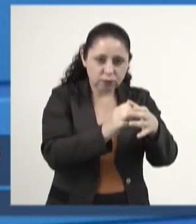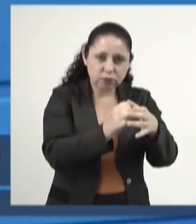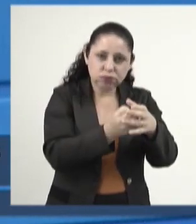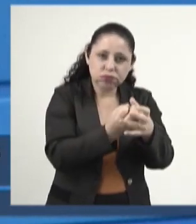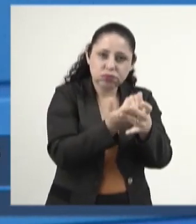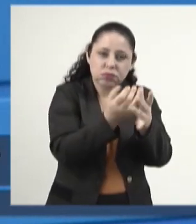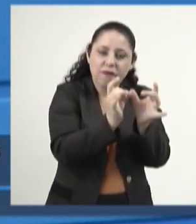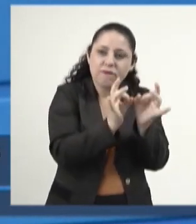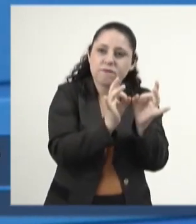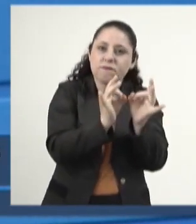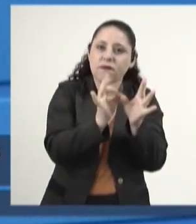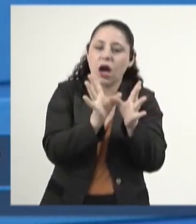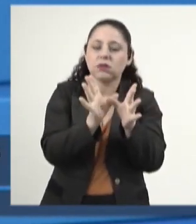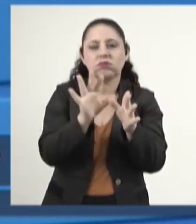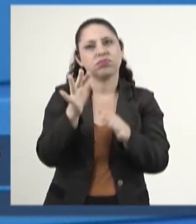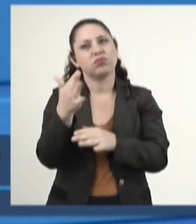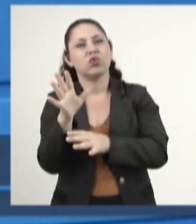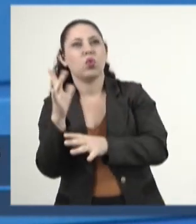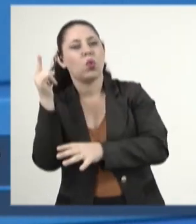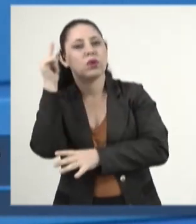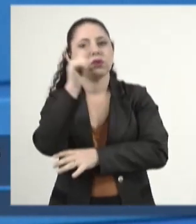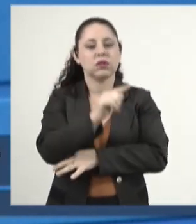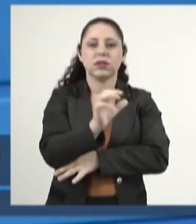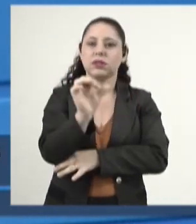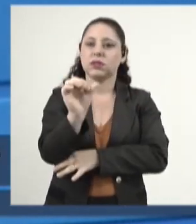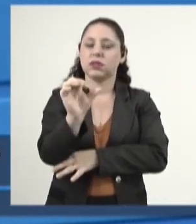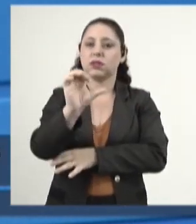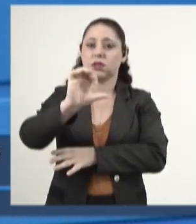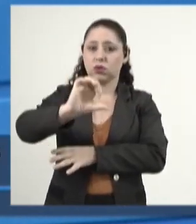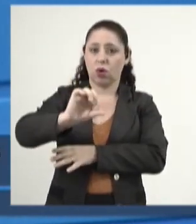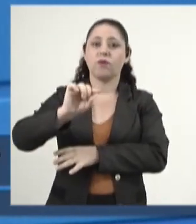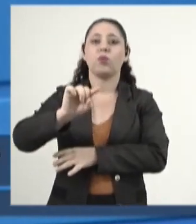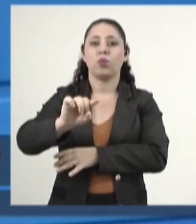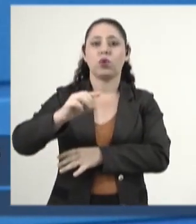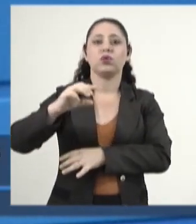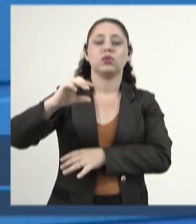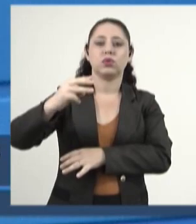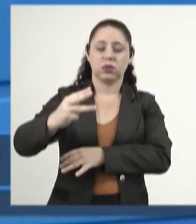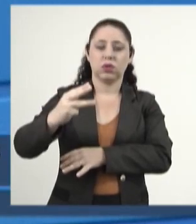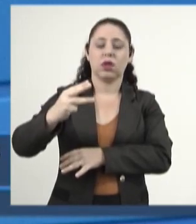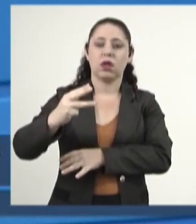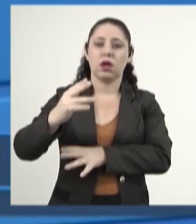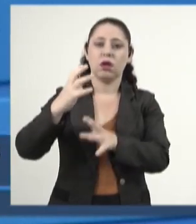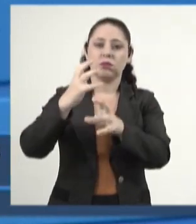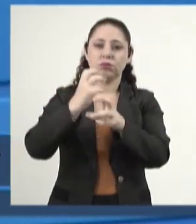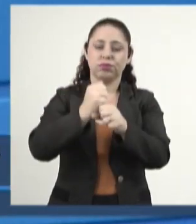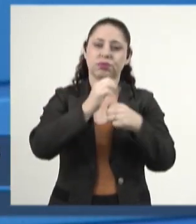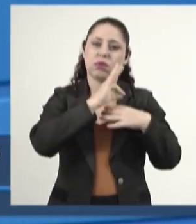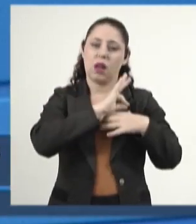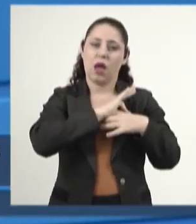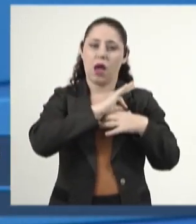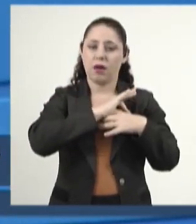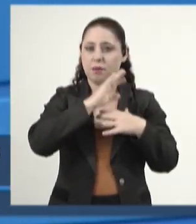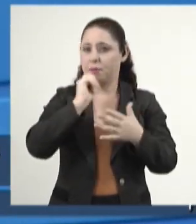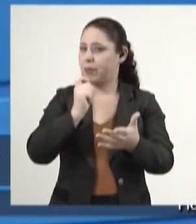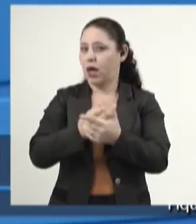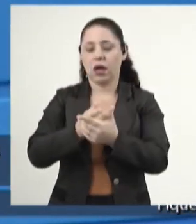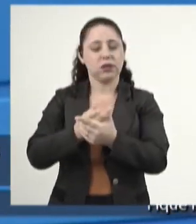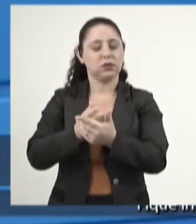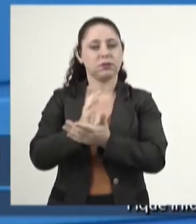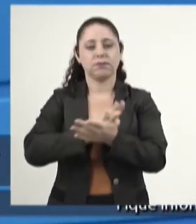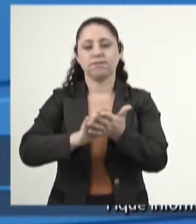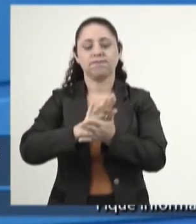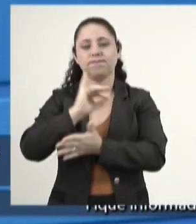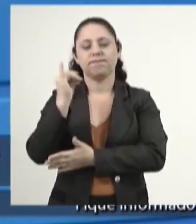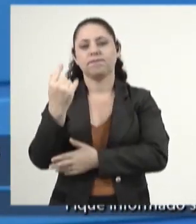e conseguiram, em média, 69,3% de suas rendas ficassem isentas. É